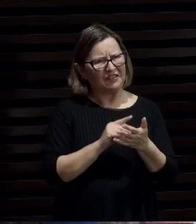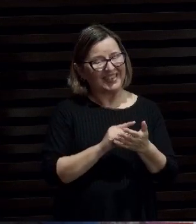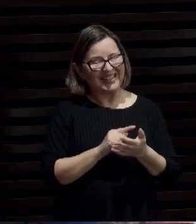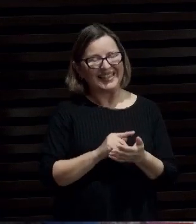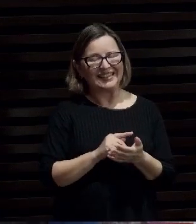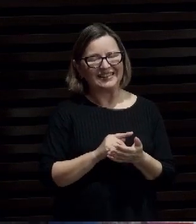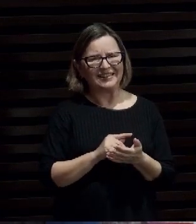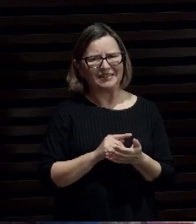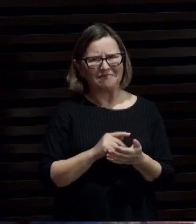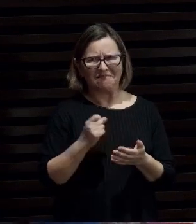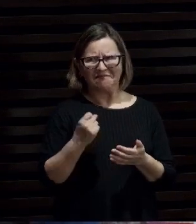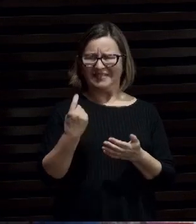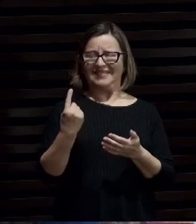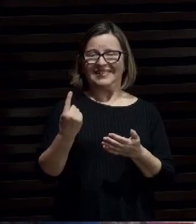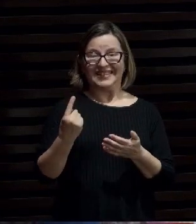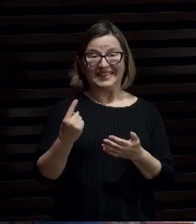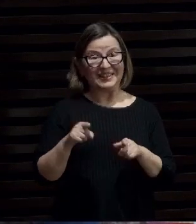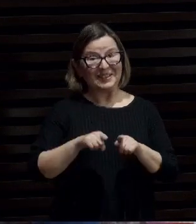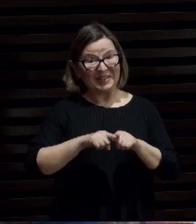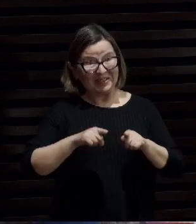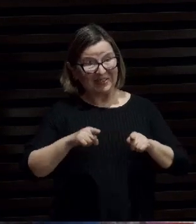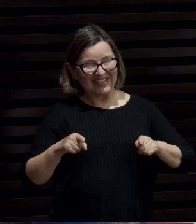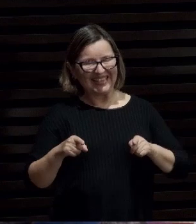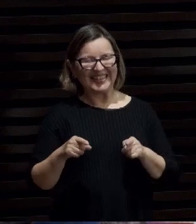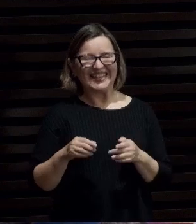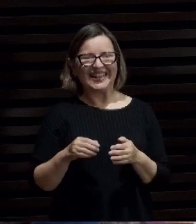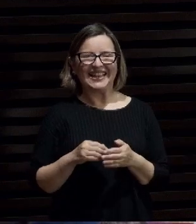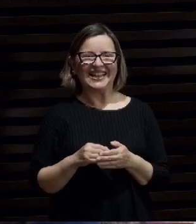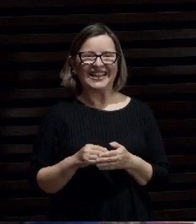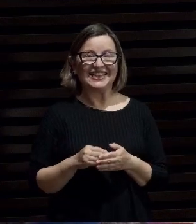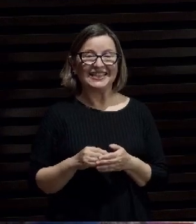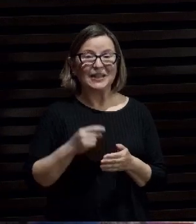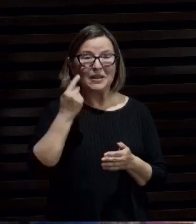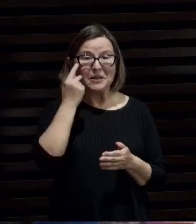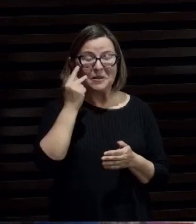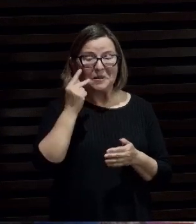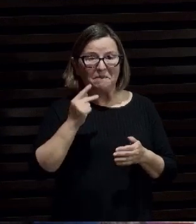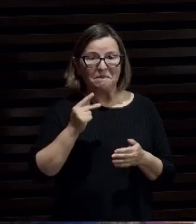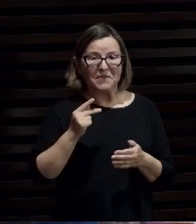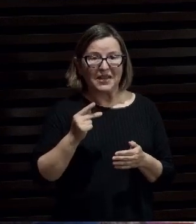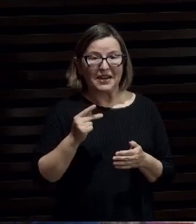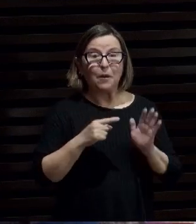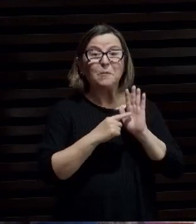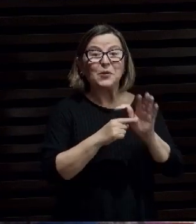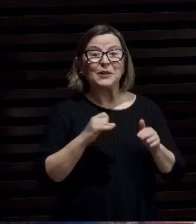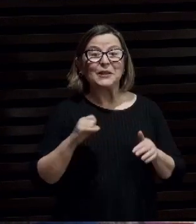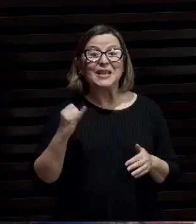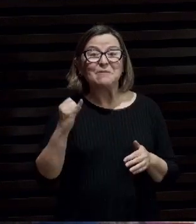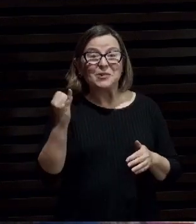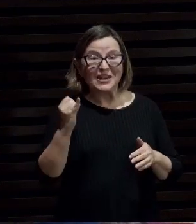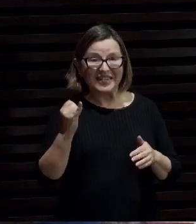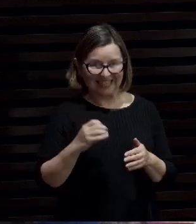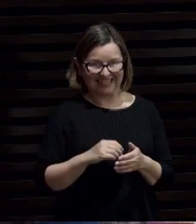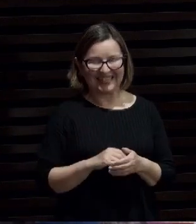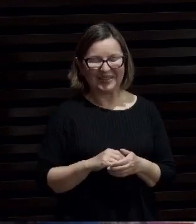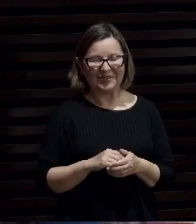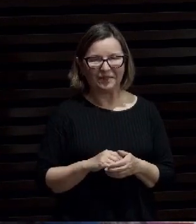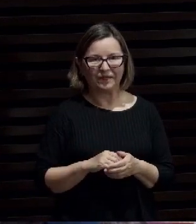hebraico, a repetição é a maneira de dar ênfase. O que ele estava dizendo para Nicodemos é o seguinte: